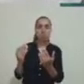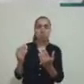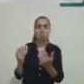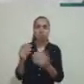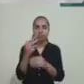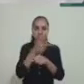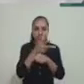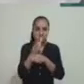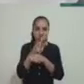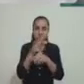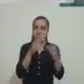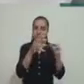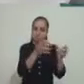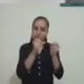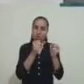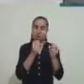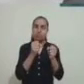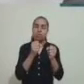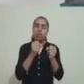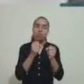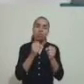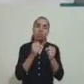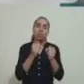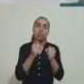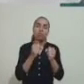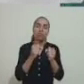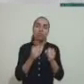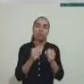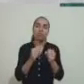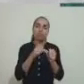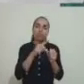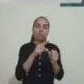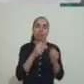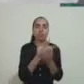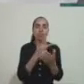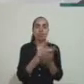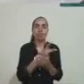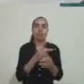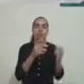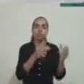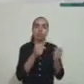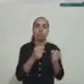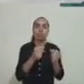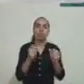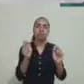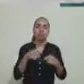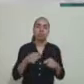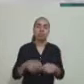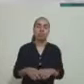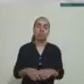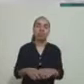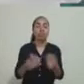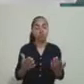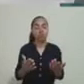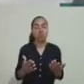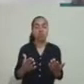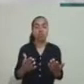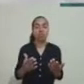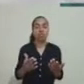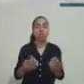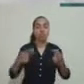prenda o responsável pelo delito. Então, a gente precisa do que é necessário para que os